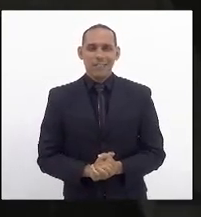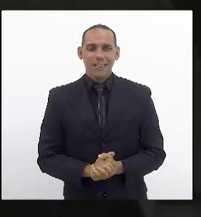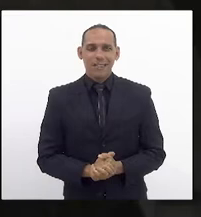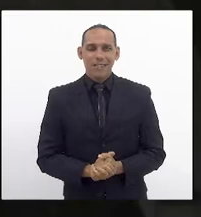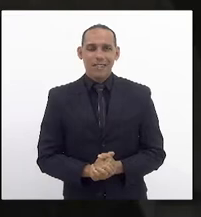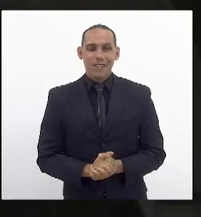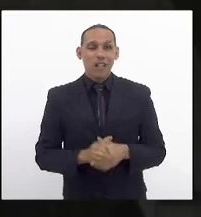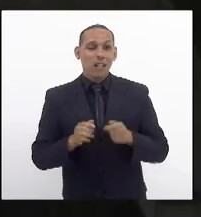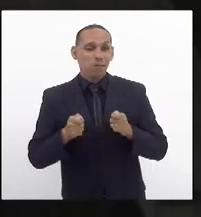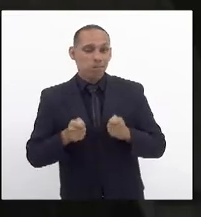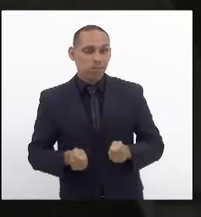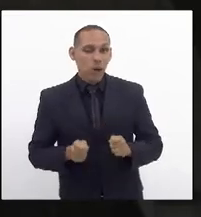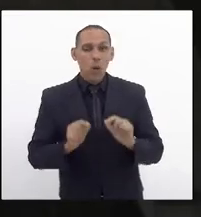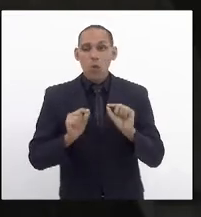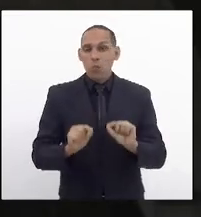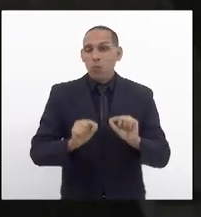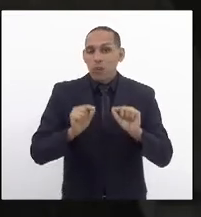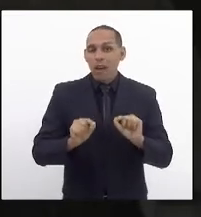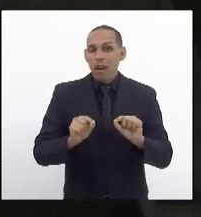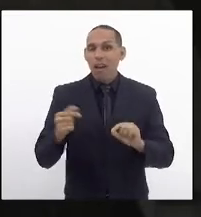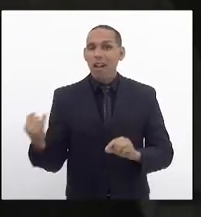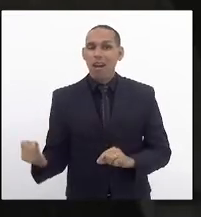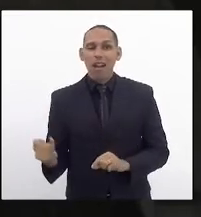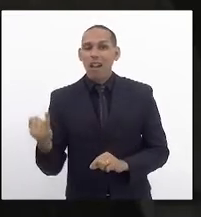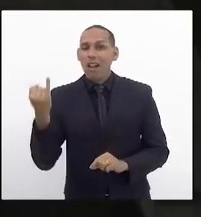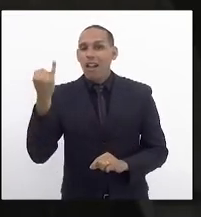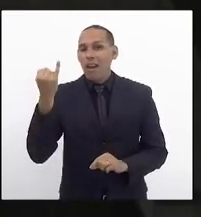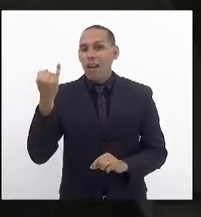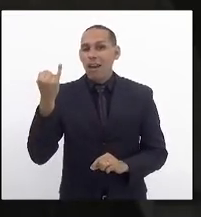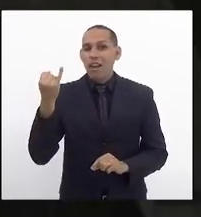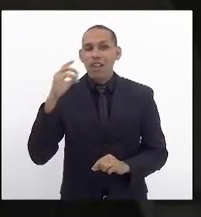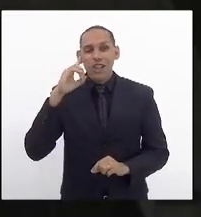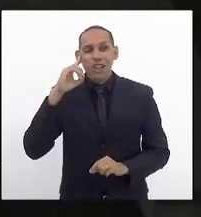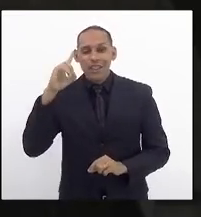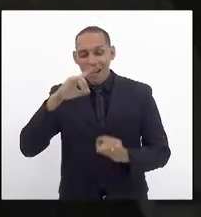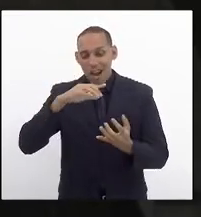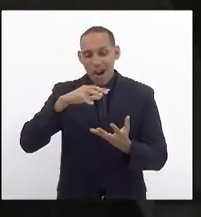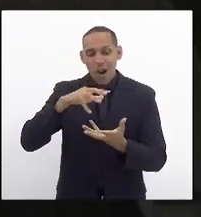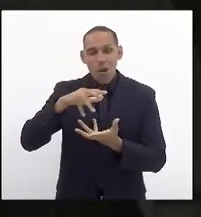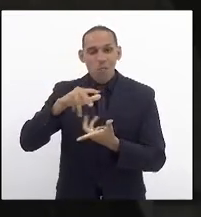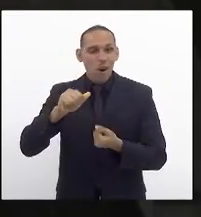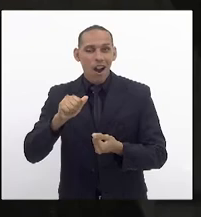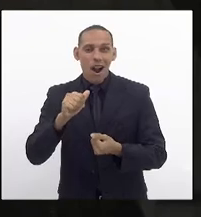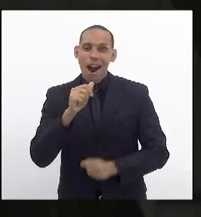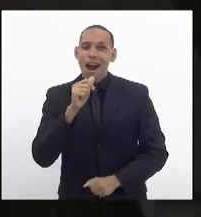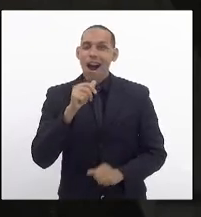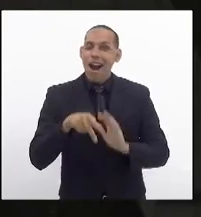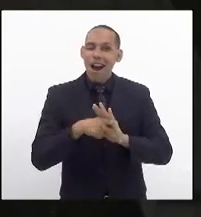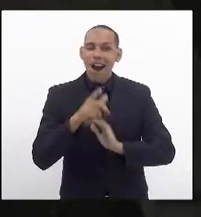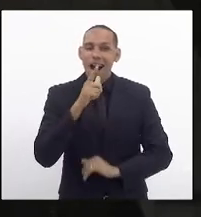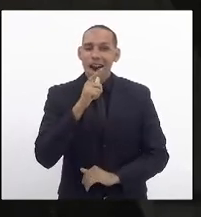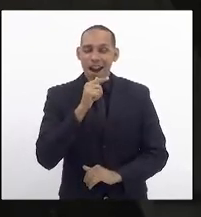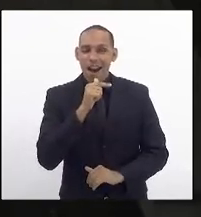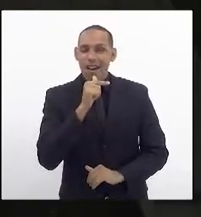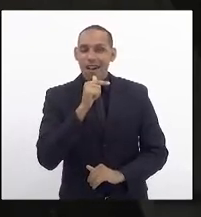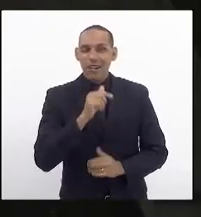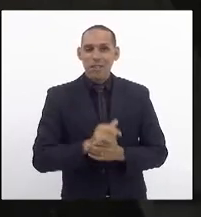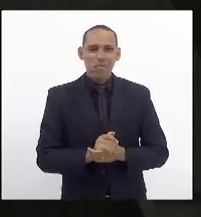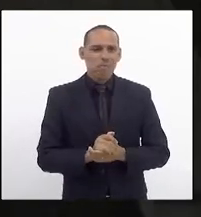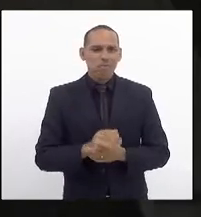posicionamento sobre a importância do dia mundial das águas e